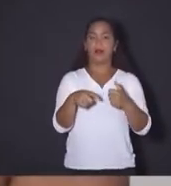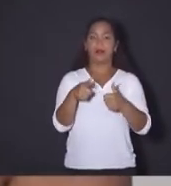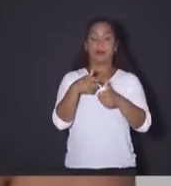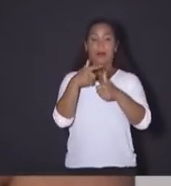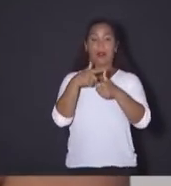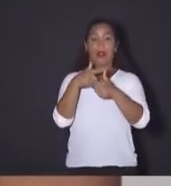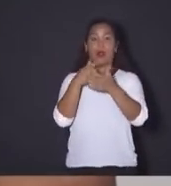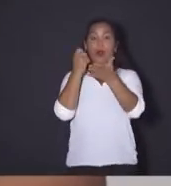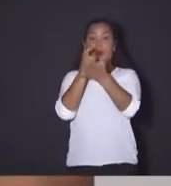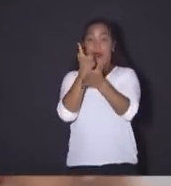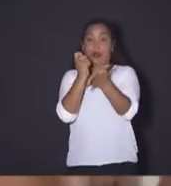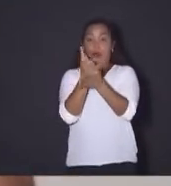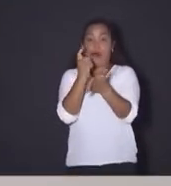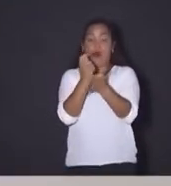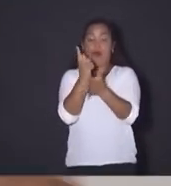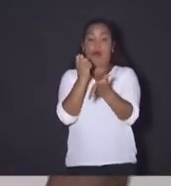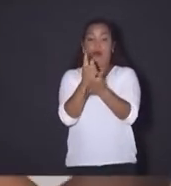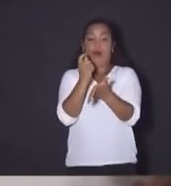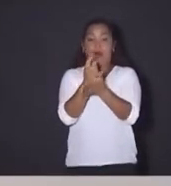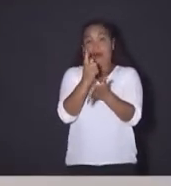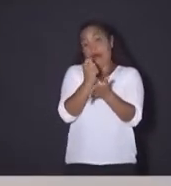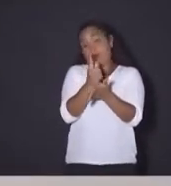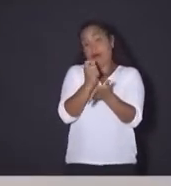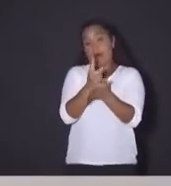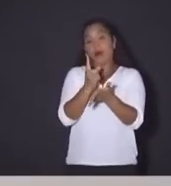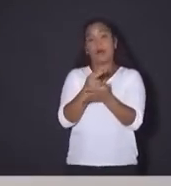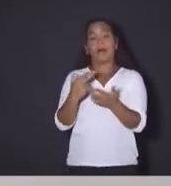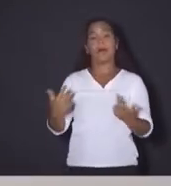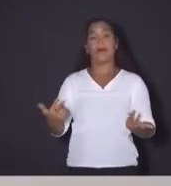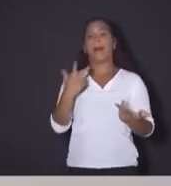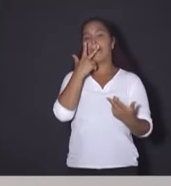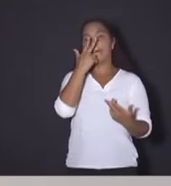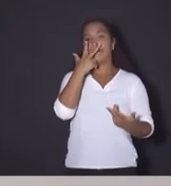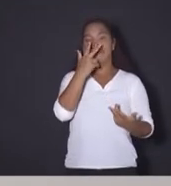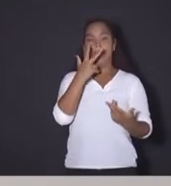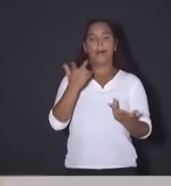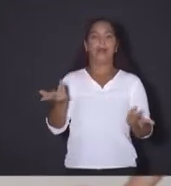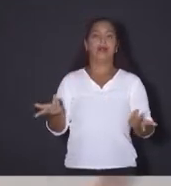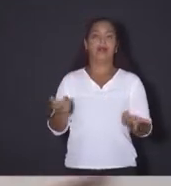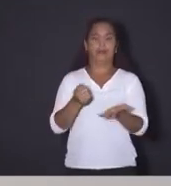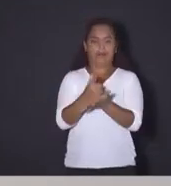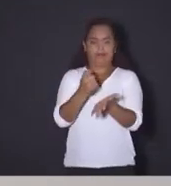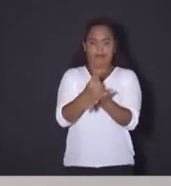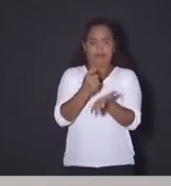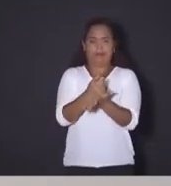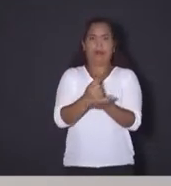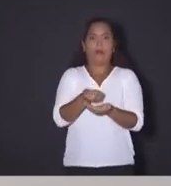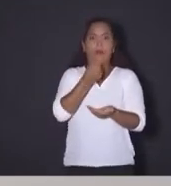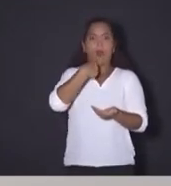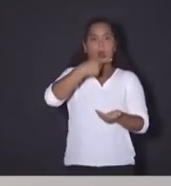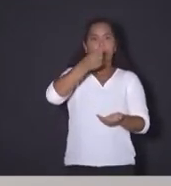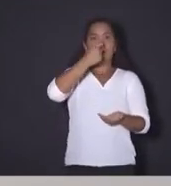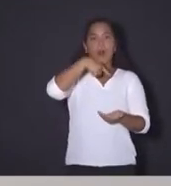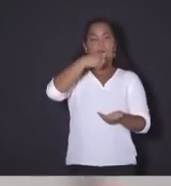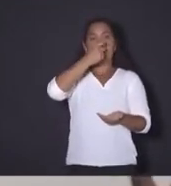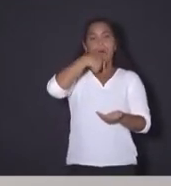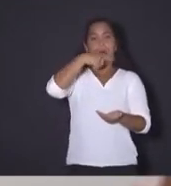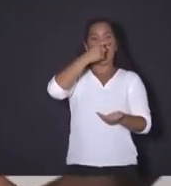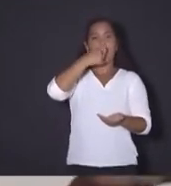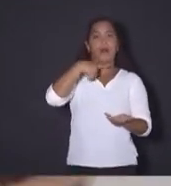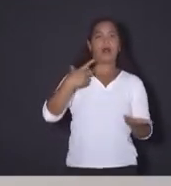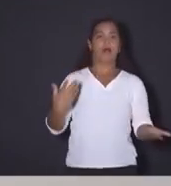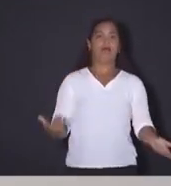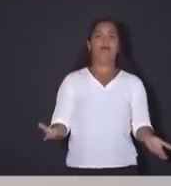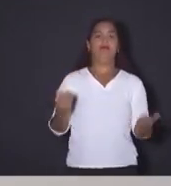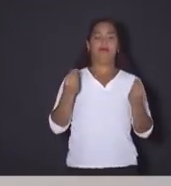então a gente olha para os tratamentos diagnósticos como sendo objeto de consumo e aí que a gente vai encontrar por exemplo nas redes sociais não é esse